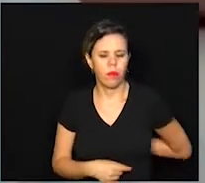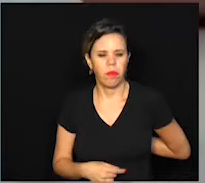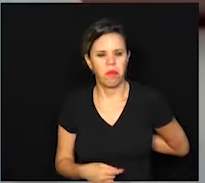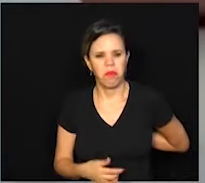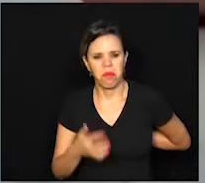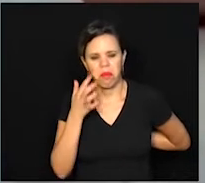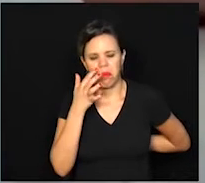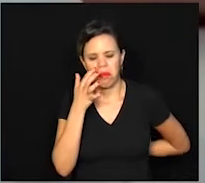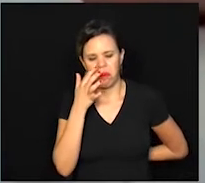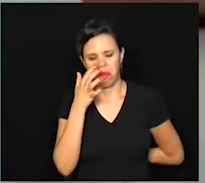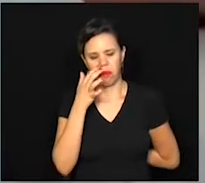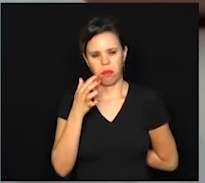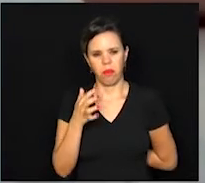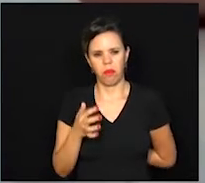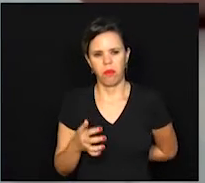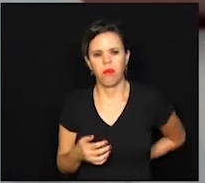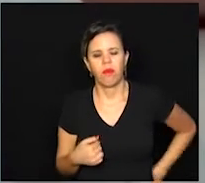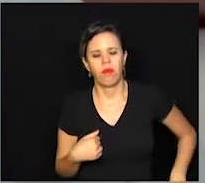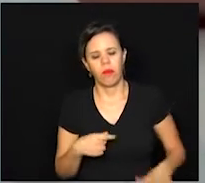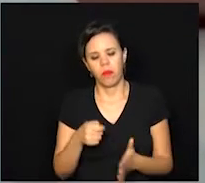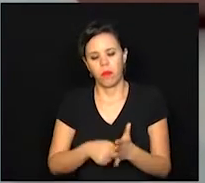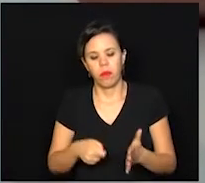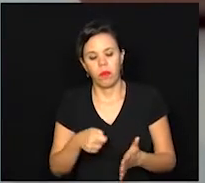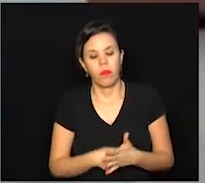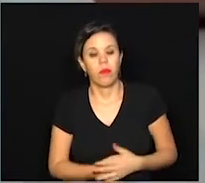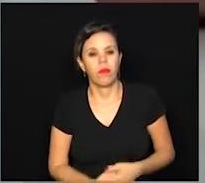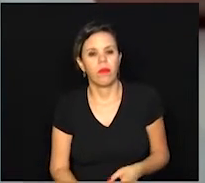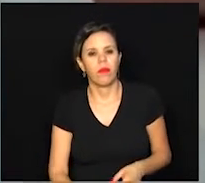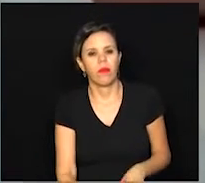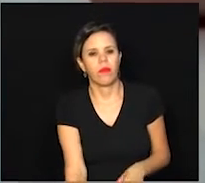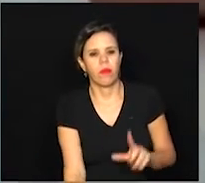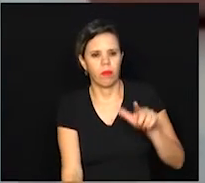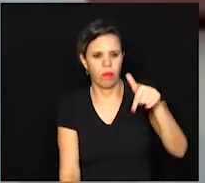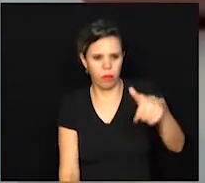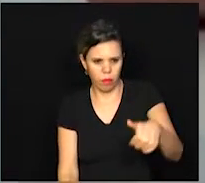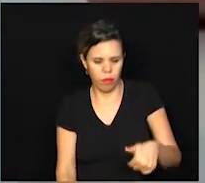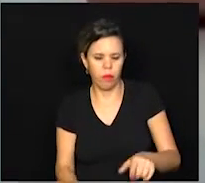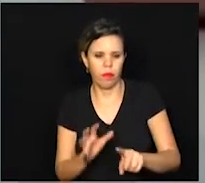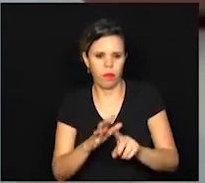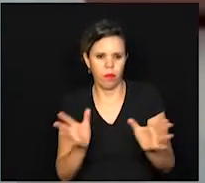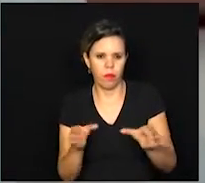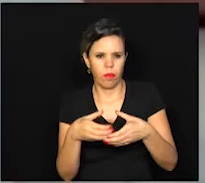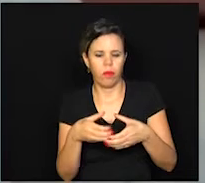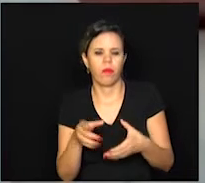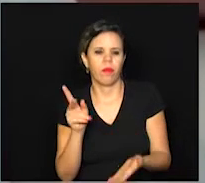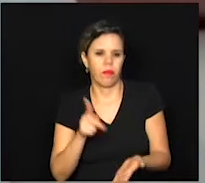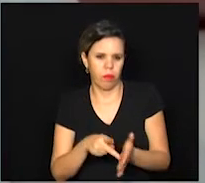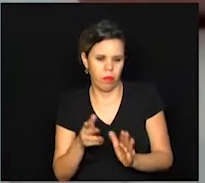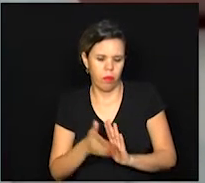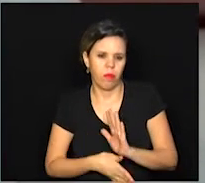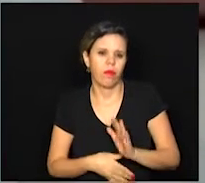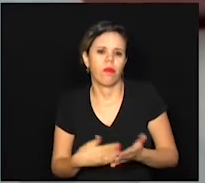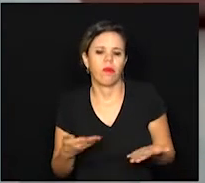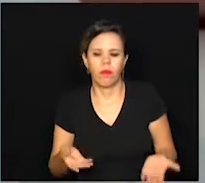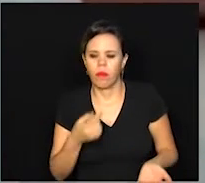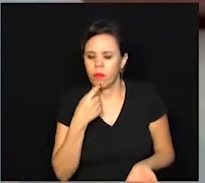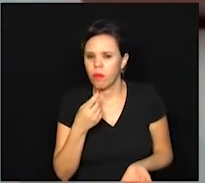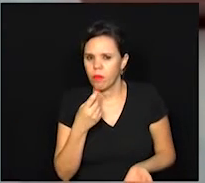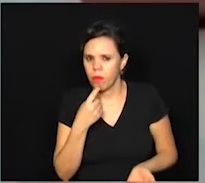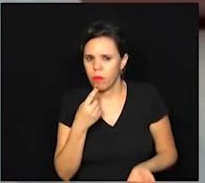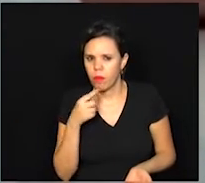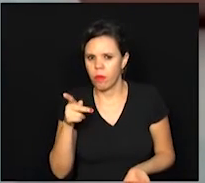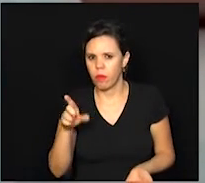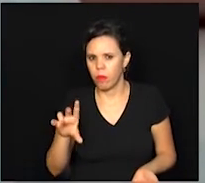incrível dessas lutas, né? E que depois acabou influenciando na Comissão da Verdade. Aqui em Campinas foi o